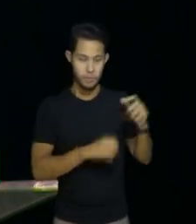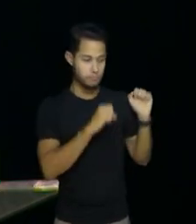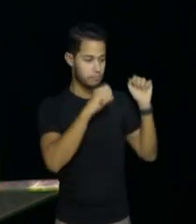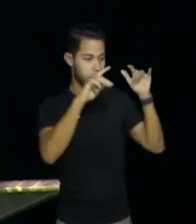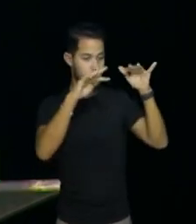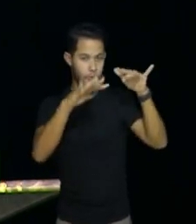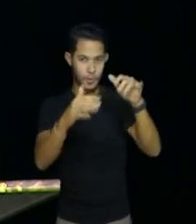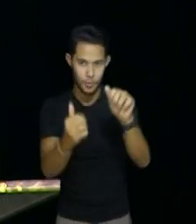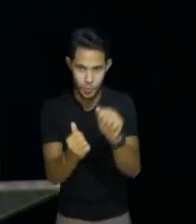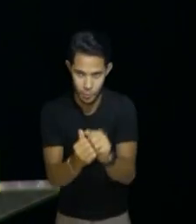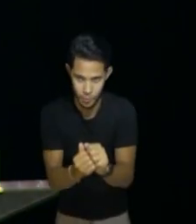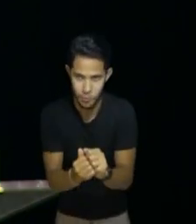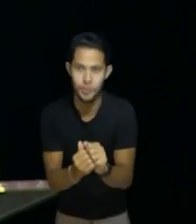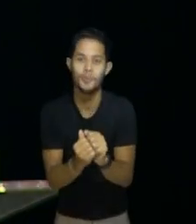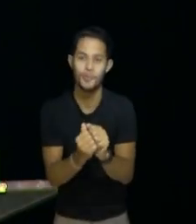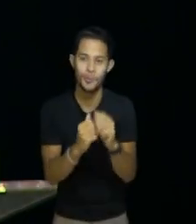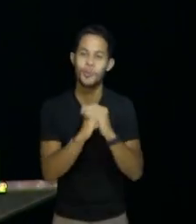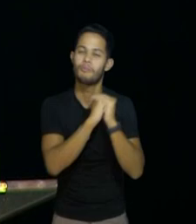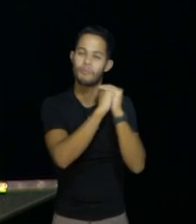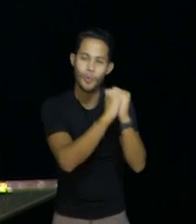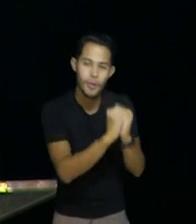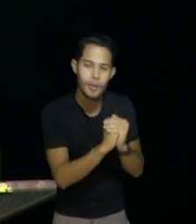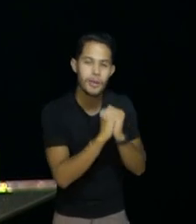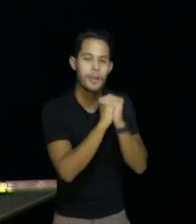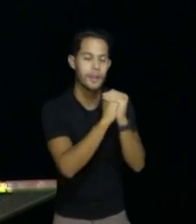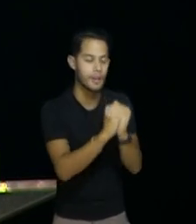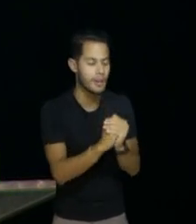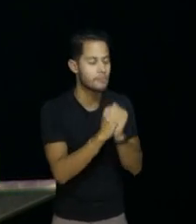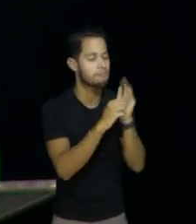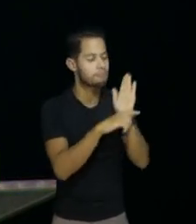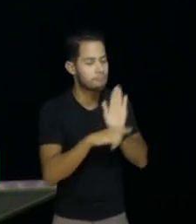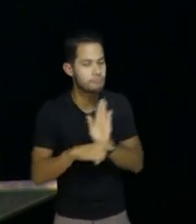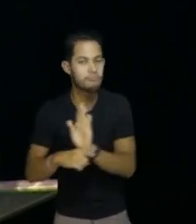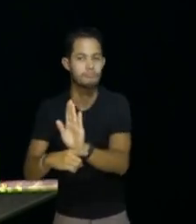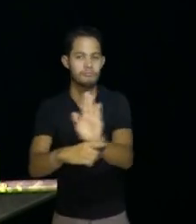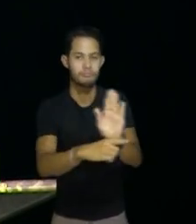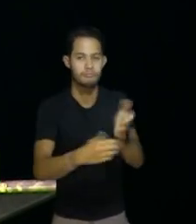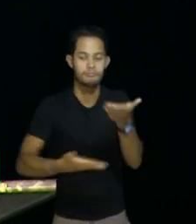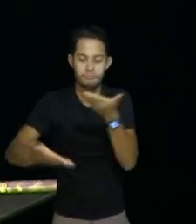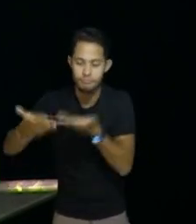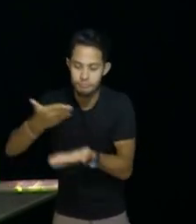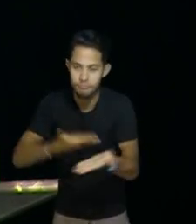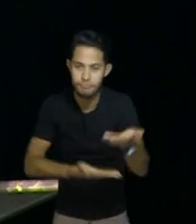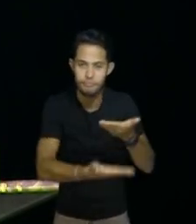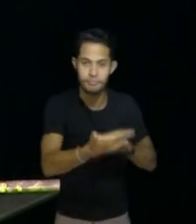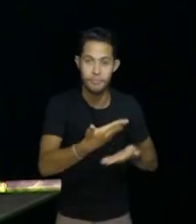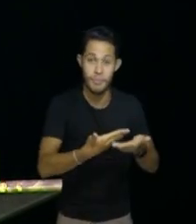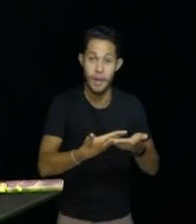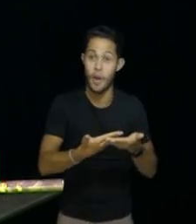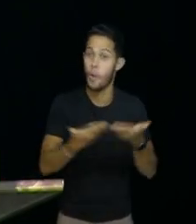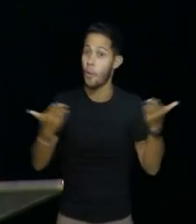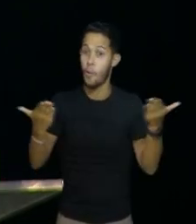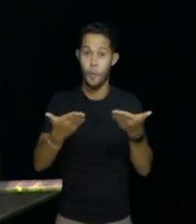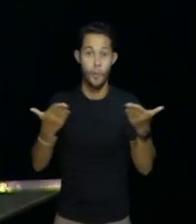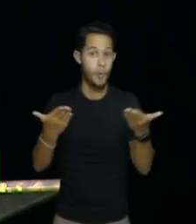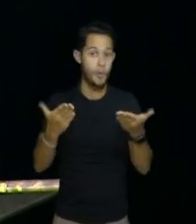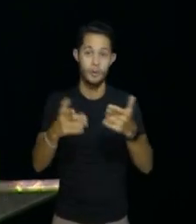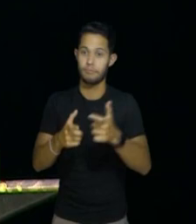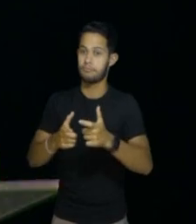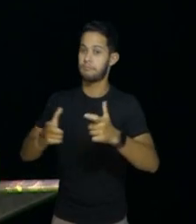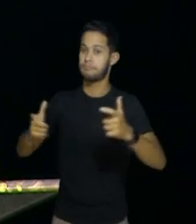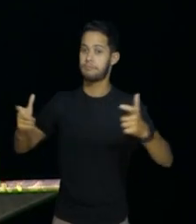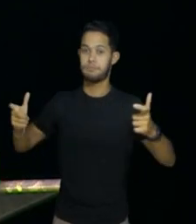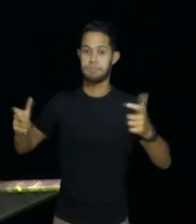Europeu, oravam pelas autoridades, e hoje nós somos mais de 800 igrejas fazendo isso